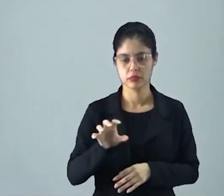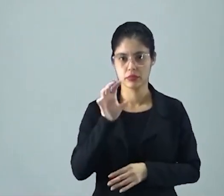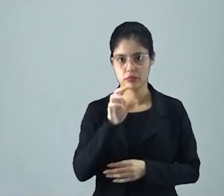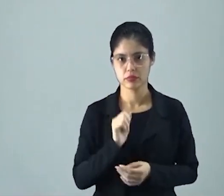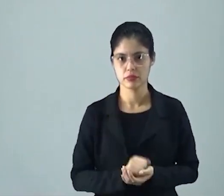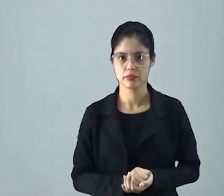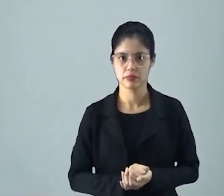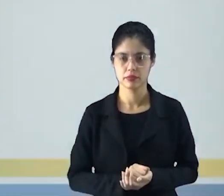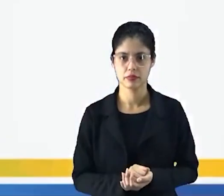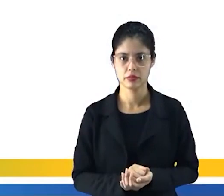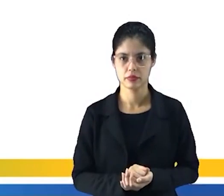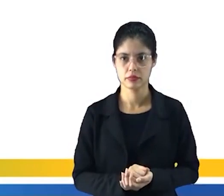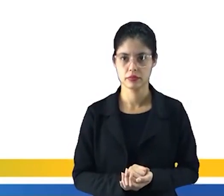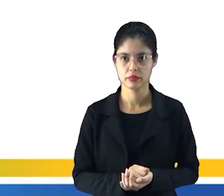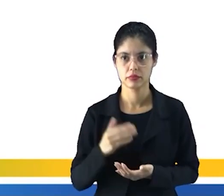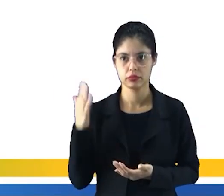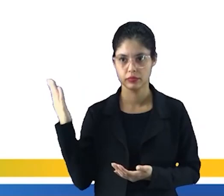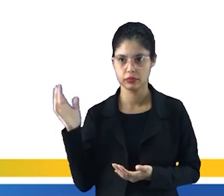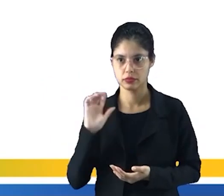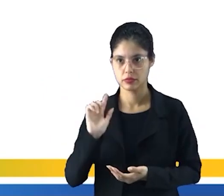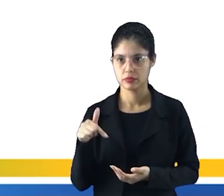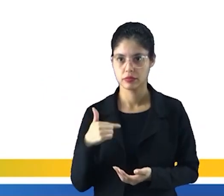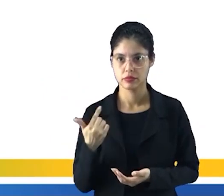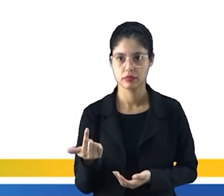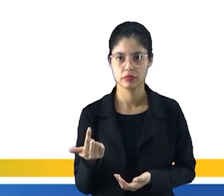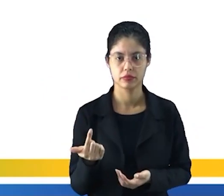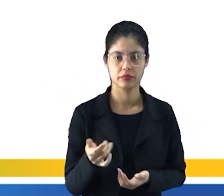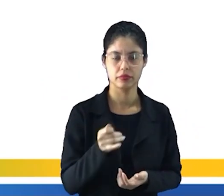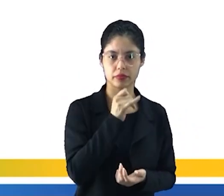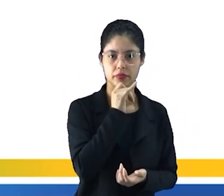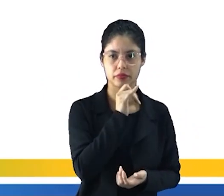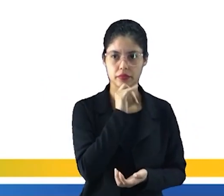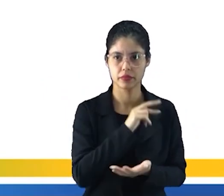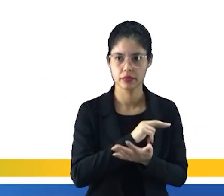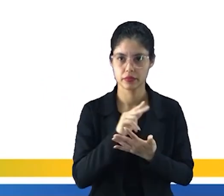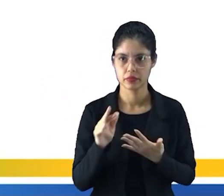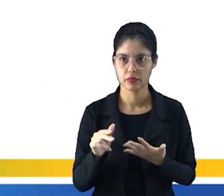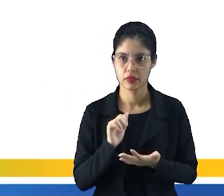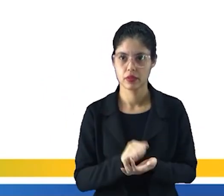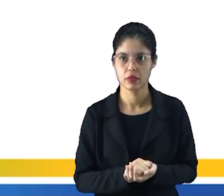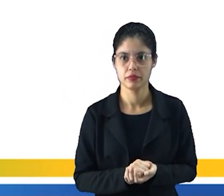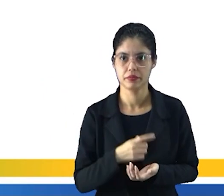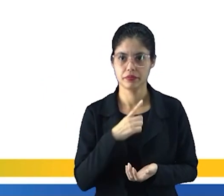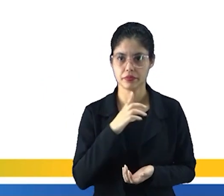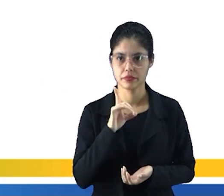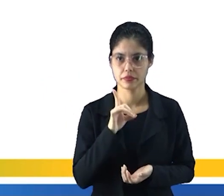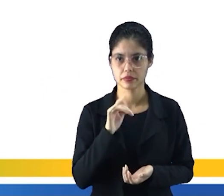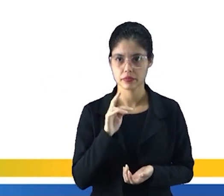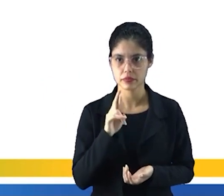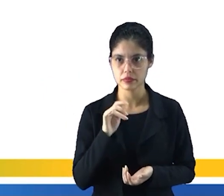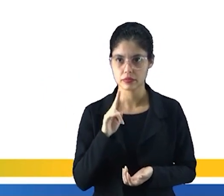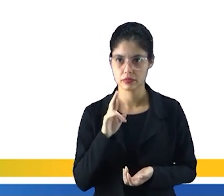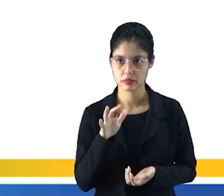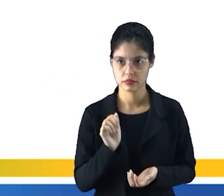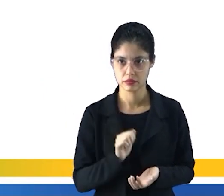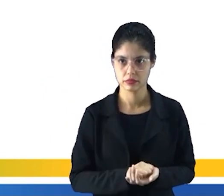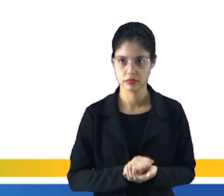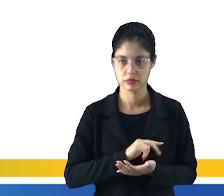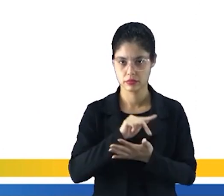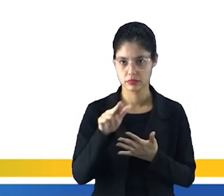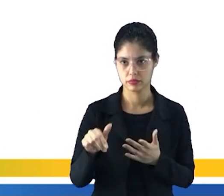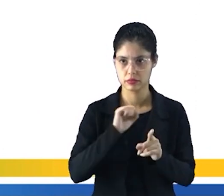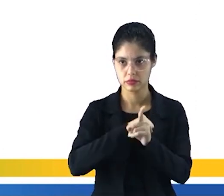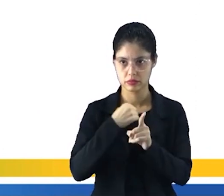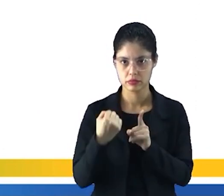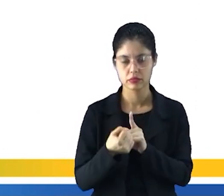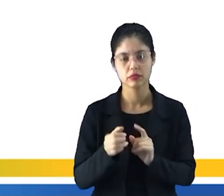certo? Então vamos para outro exemplo de variação linguística. Nós temos a diastrática, ou